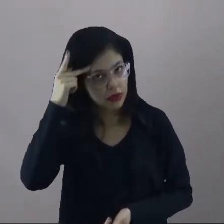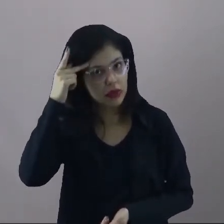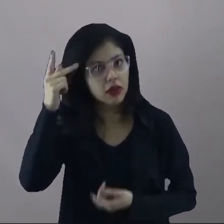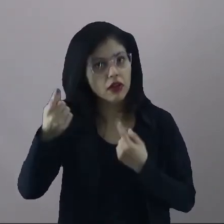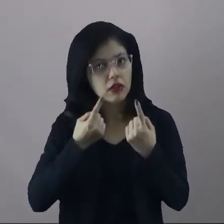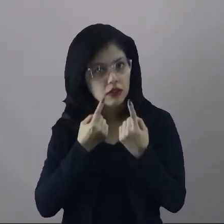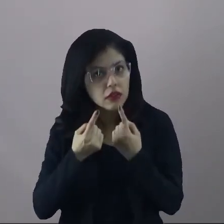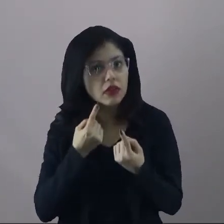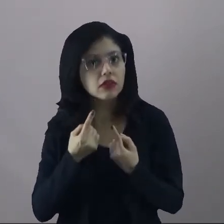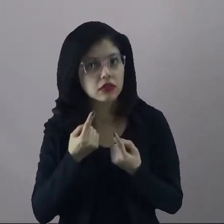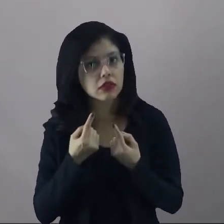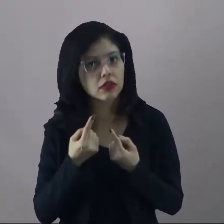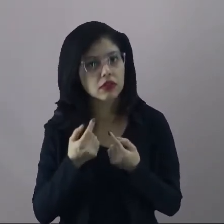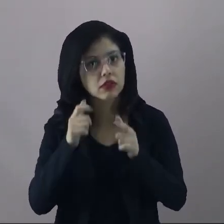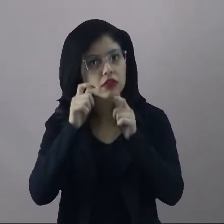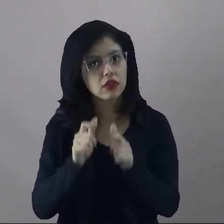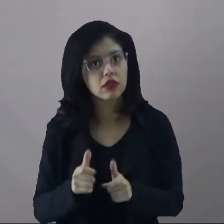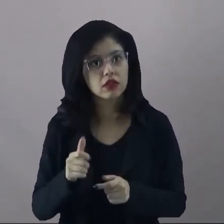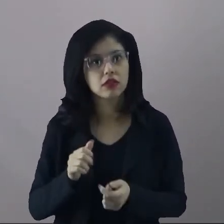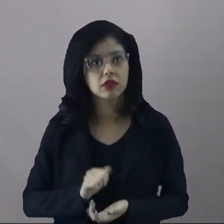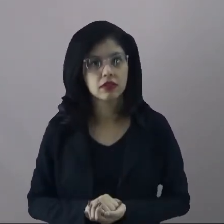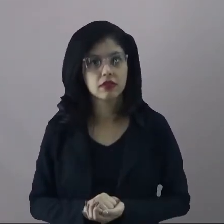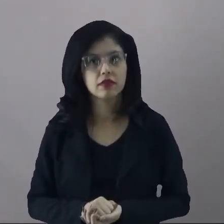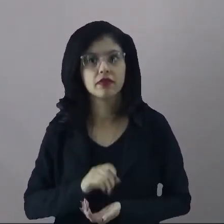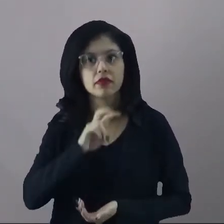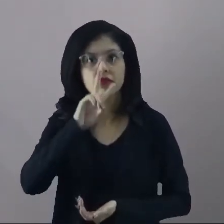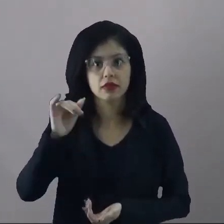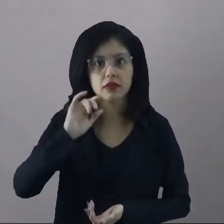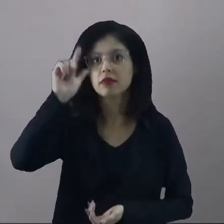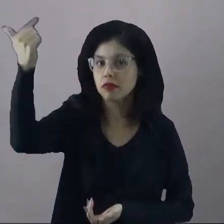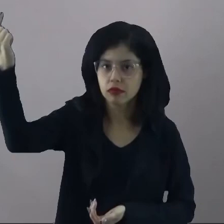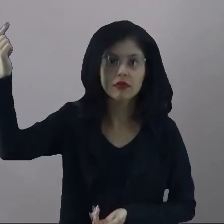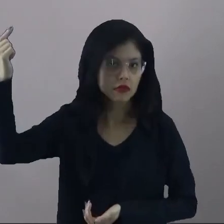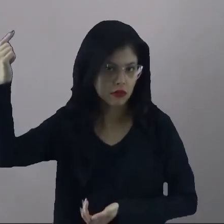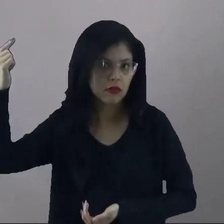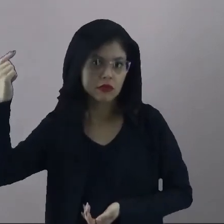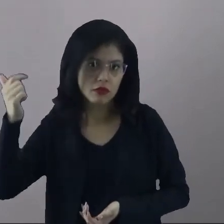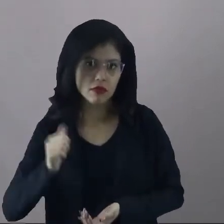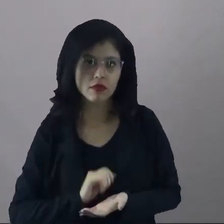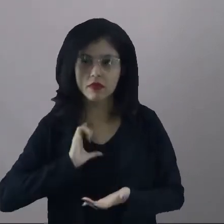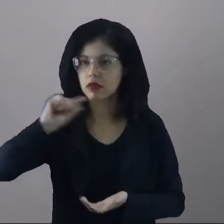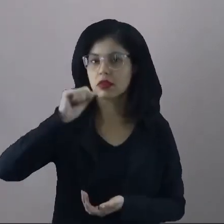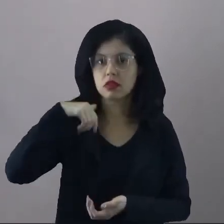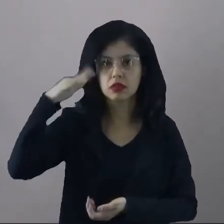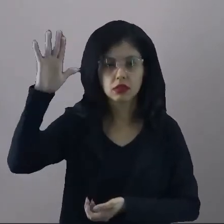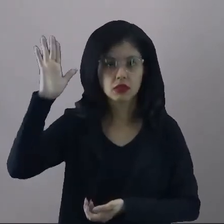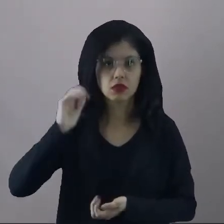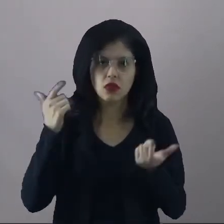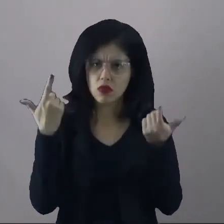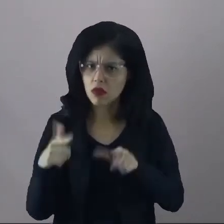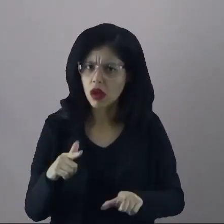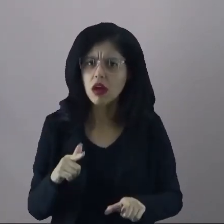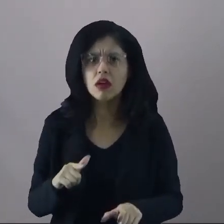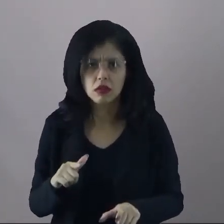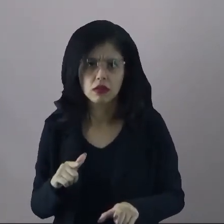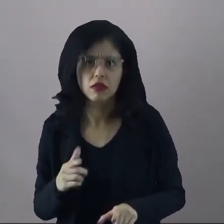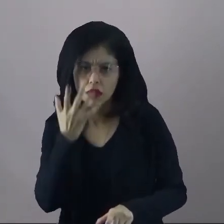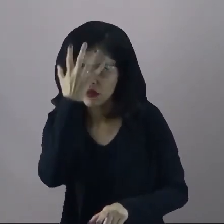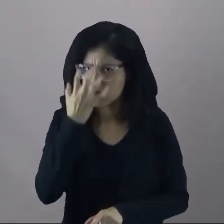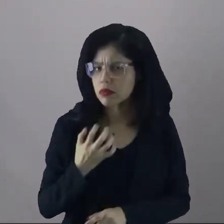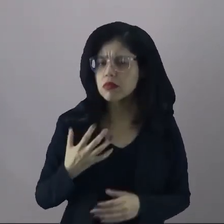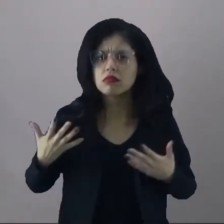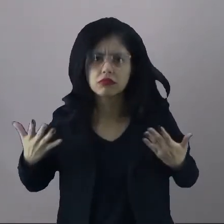falando naquele ambiente, que eu quero que ela, vai ver se eu estou em outro lugar, vai embora. Eu estou me chateando com alguma coisa que está